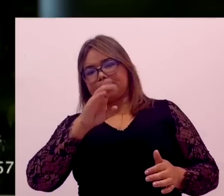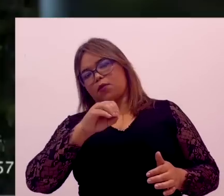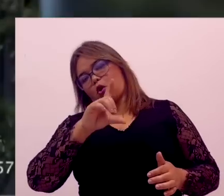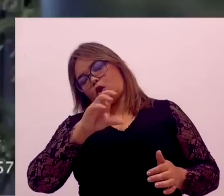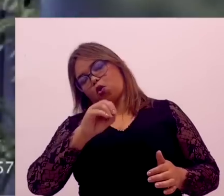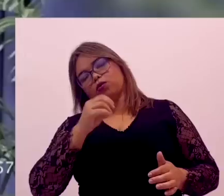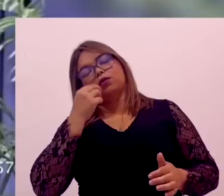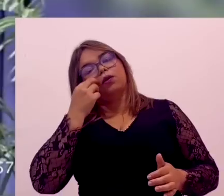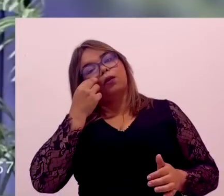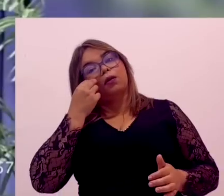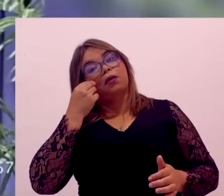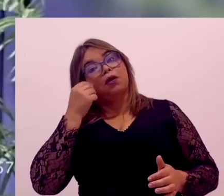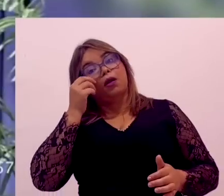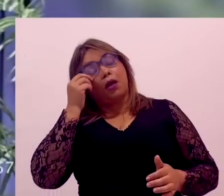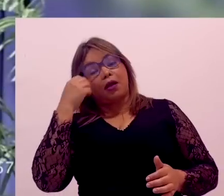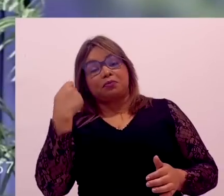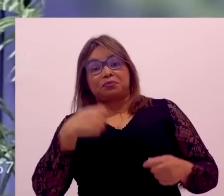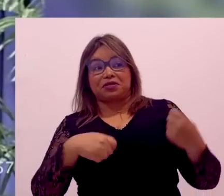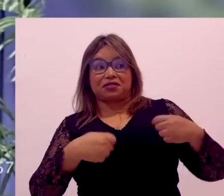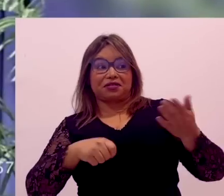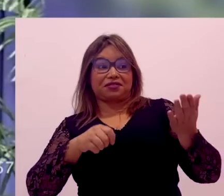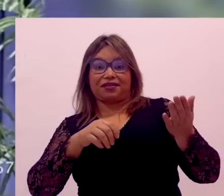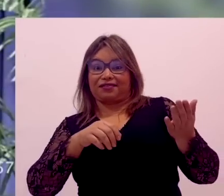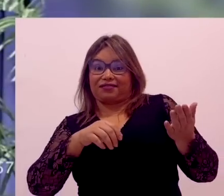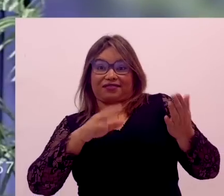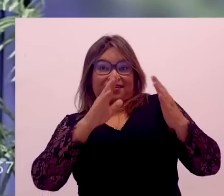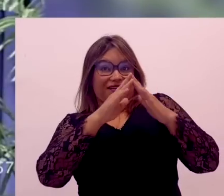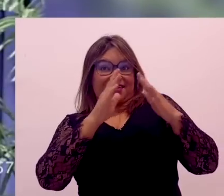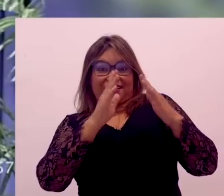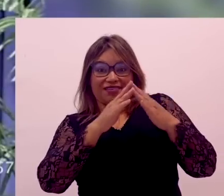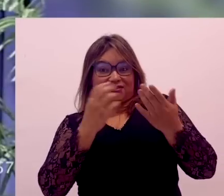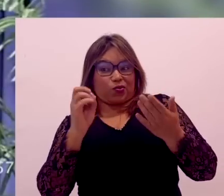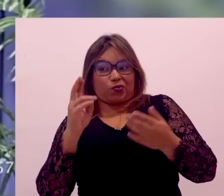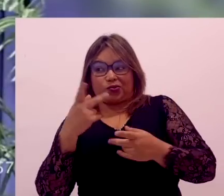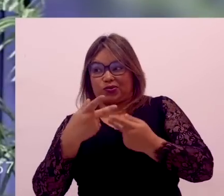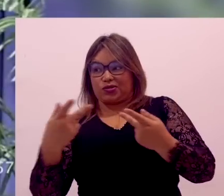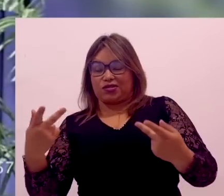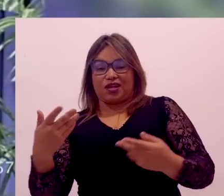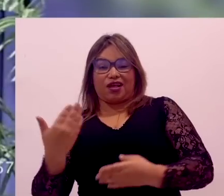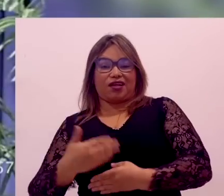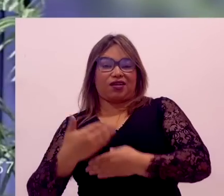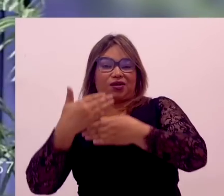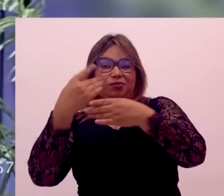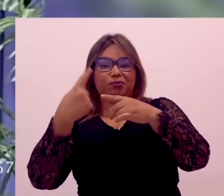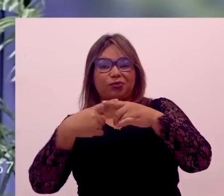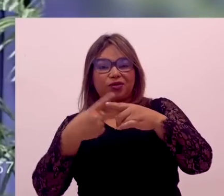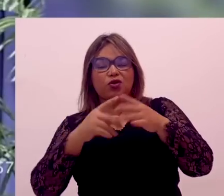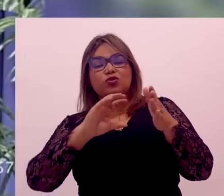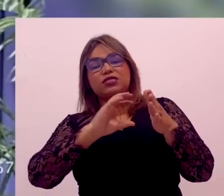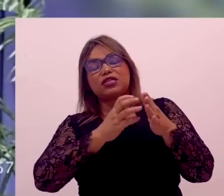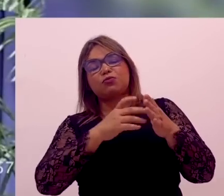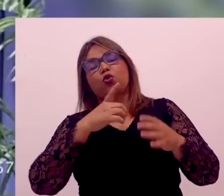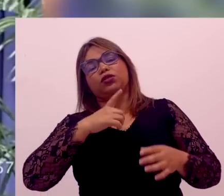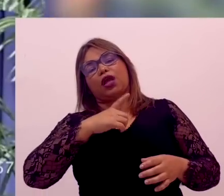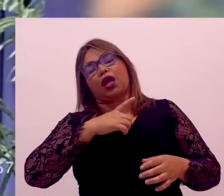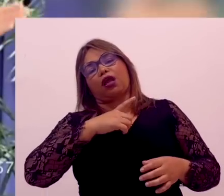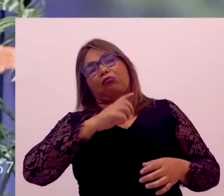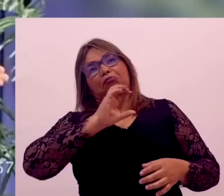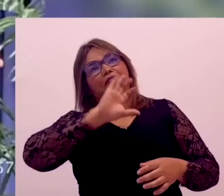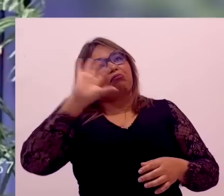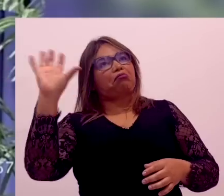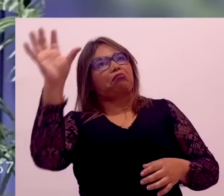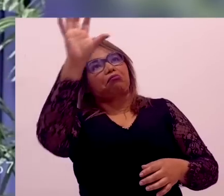qualquer coisa que seja fabricada, porque os símbolos estão em tudo. Nós estamos vivendo neste mundo, mas nós não temos parte neste